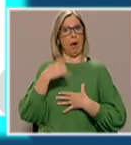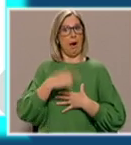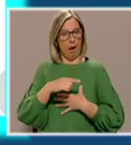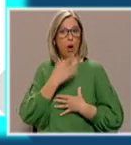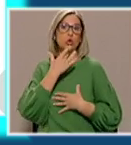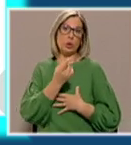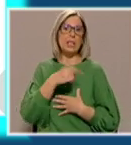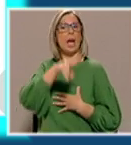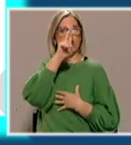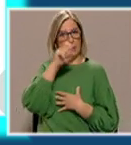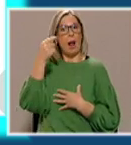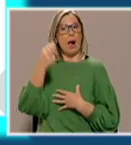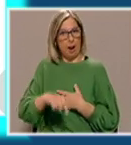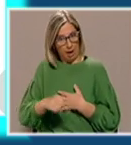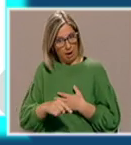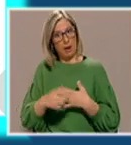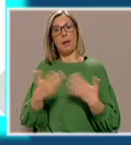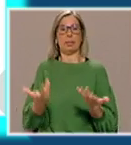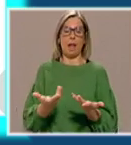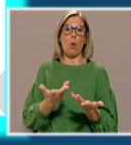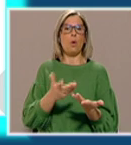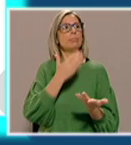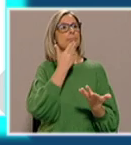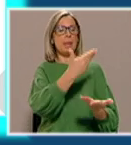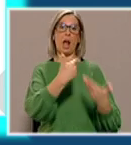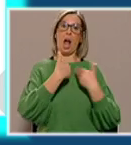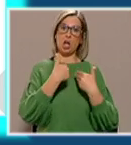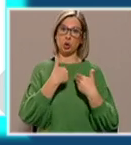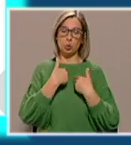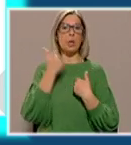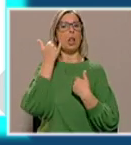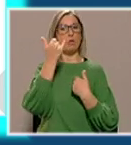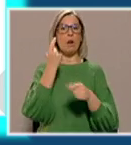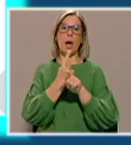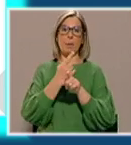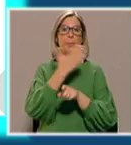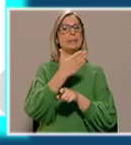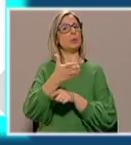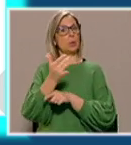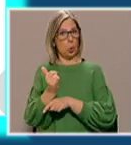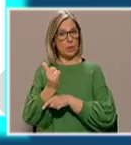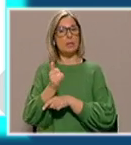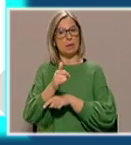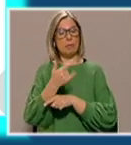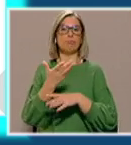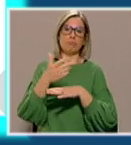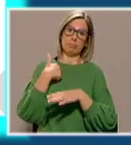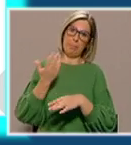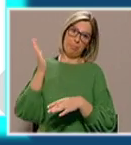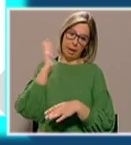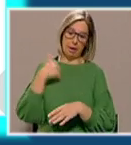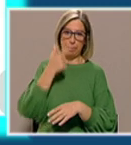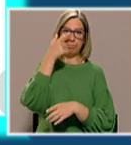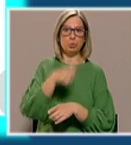ventila sozinha, ou seja, respira sozinha, então chamamos ajuda, ligamos na mesma para o 112 e colocamos a vítima na posição lateral de